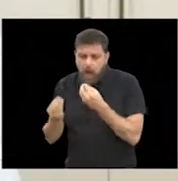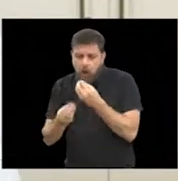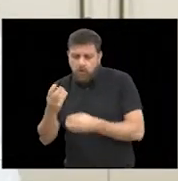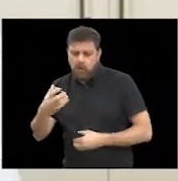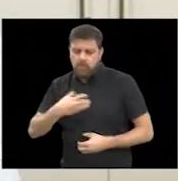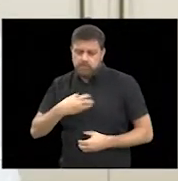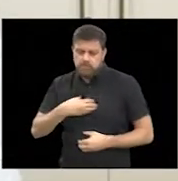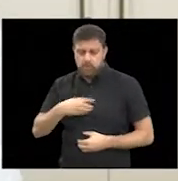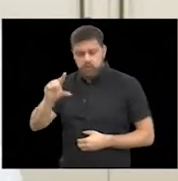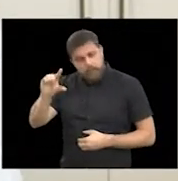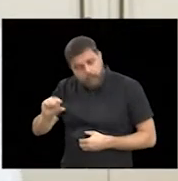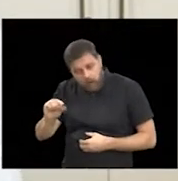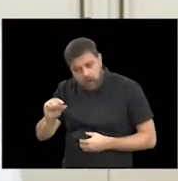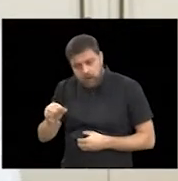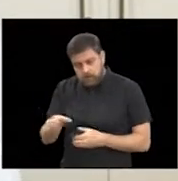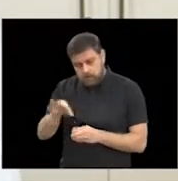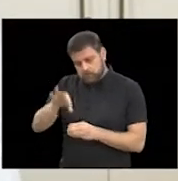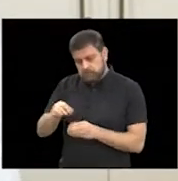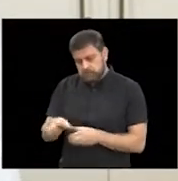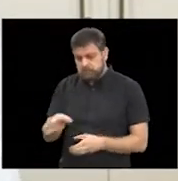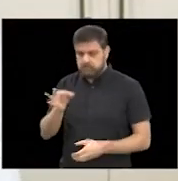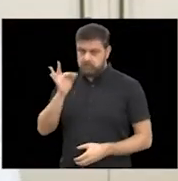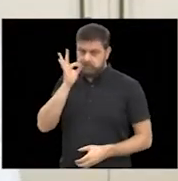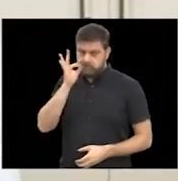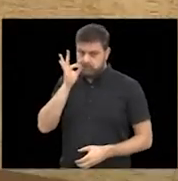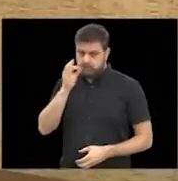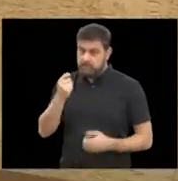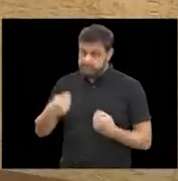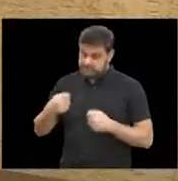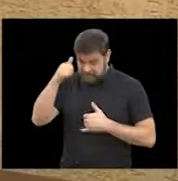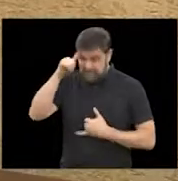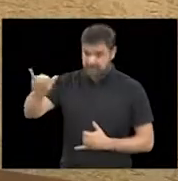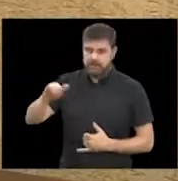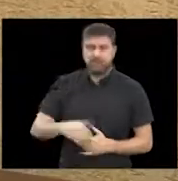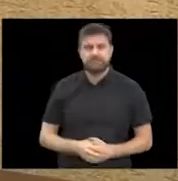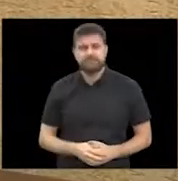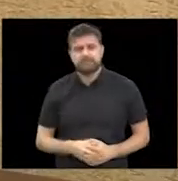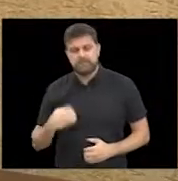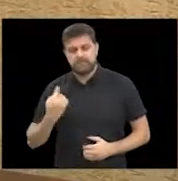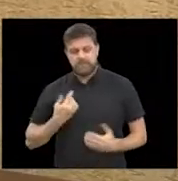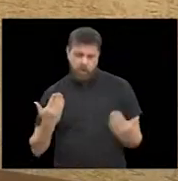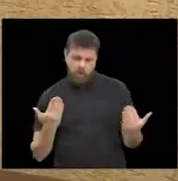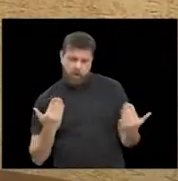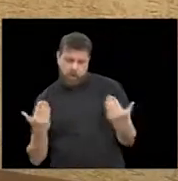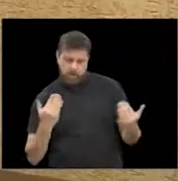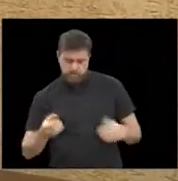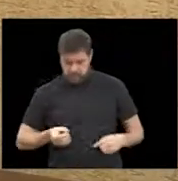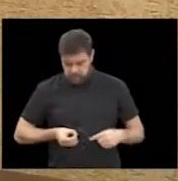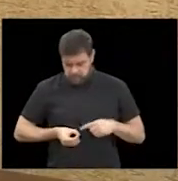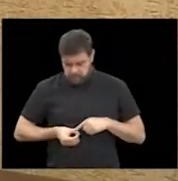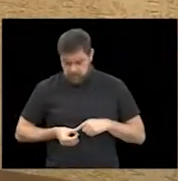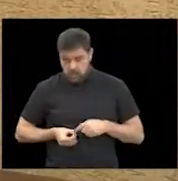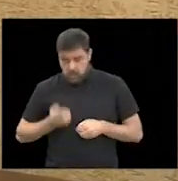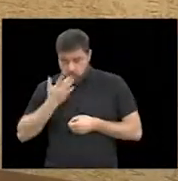correta, a quantidade, porque o ideal seria não consumir realmente. A gente pode fazer uma comparação da úlcera, só para a gente entender melhor